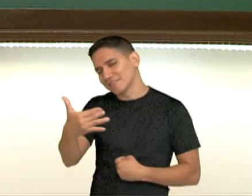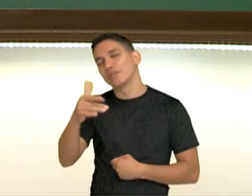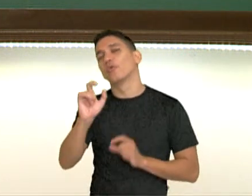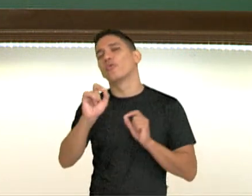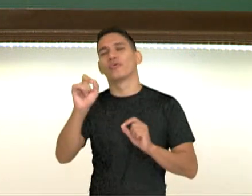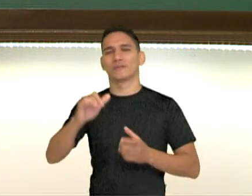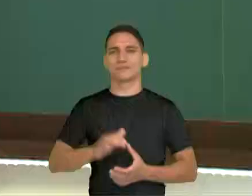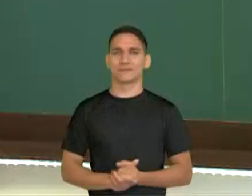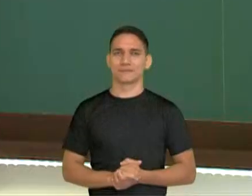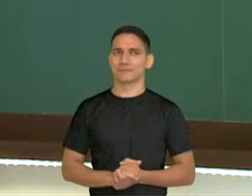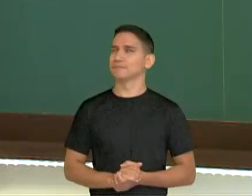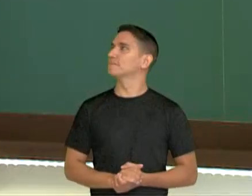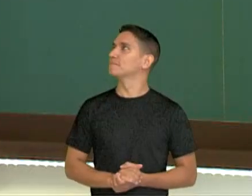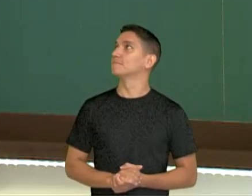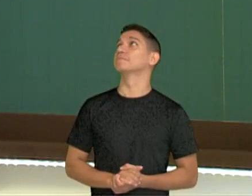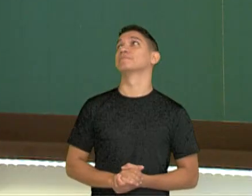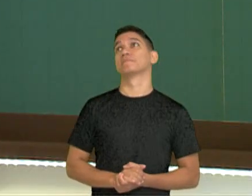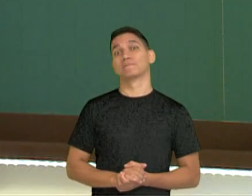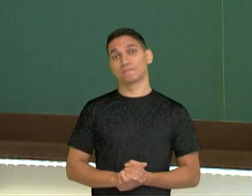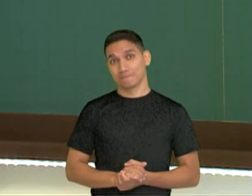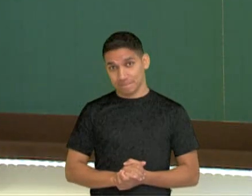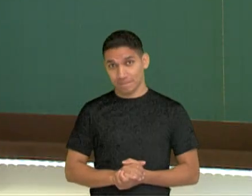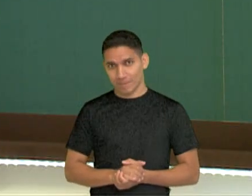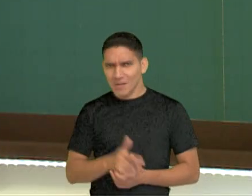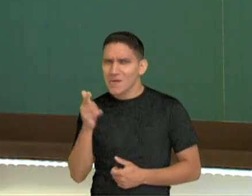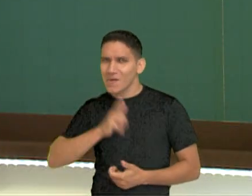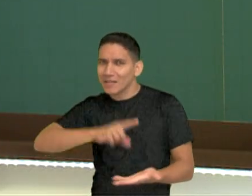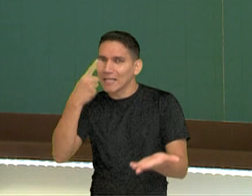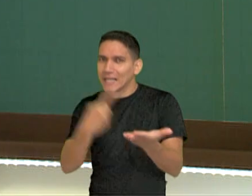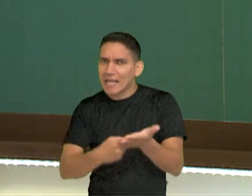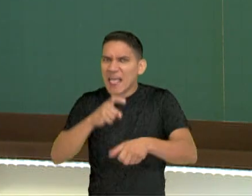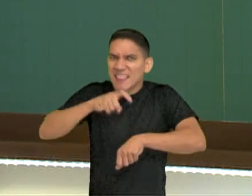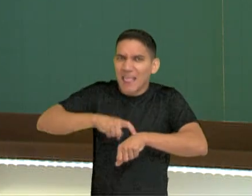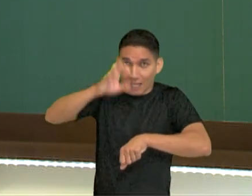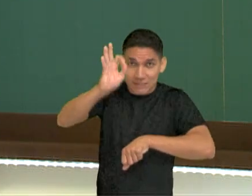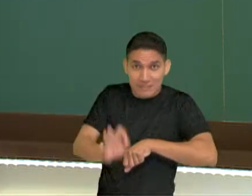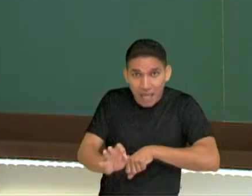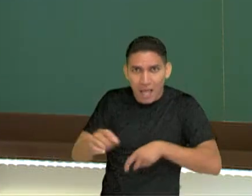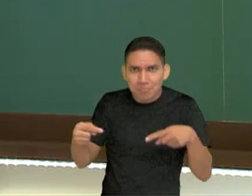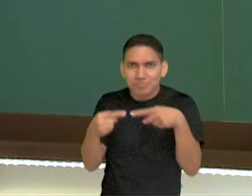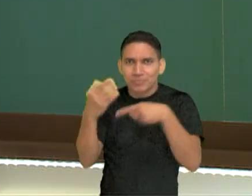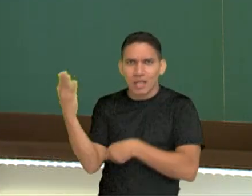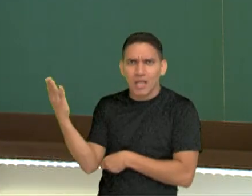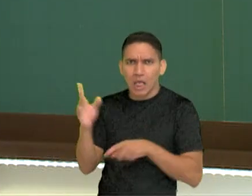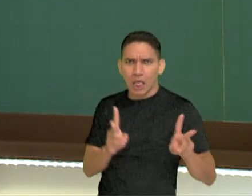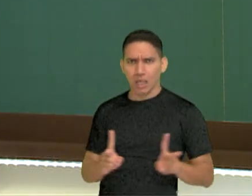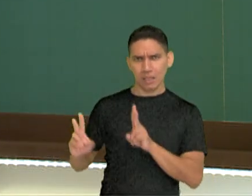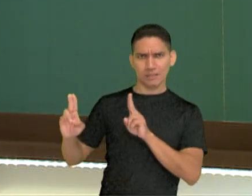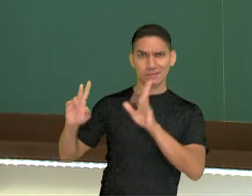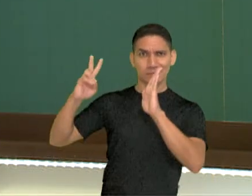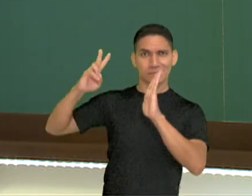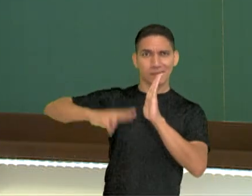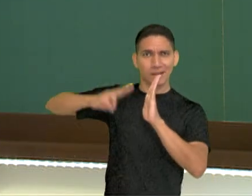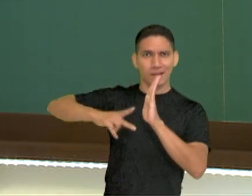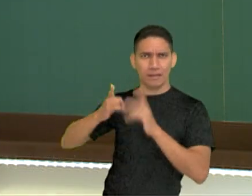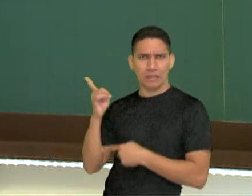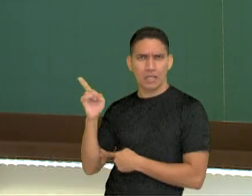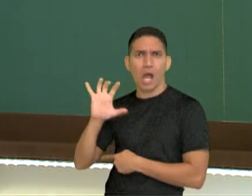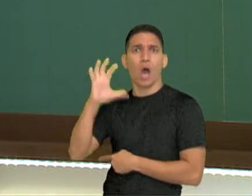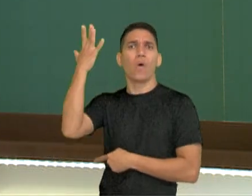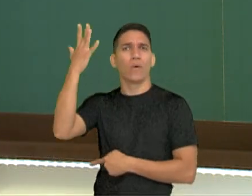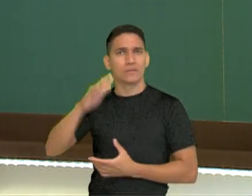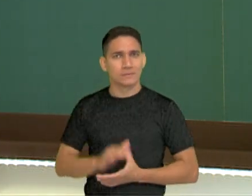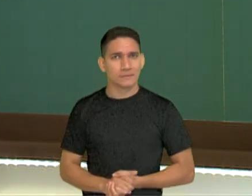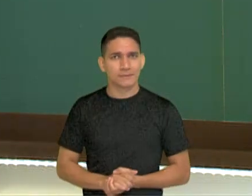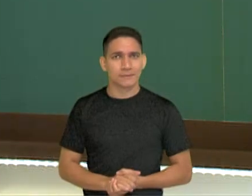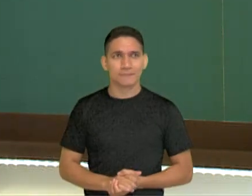era. Ah, será que é possível então determinar o tempo exato aqui, né? Deste trecho aqui, em que ocorrem os